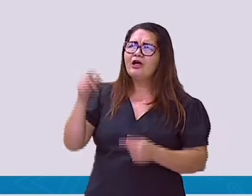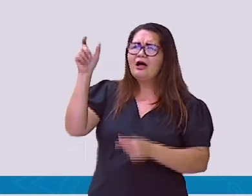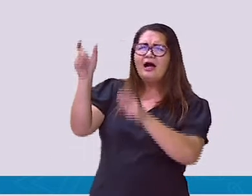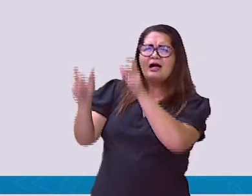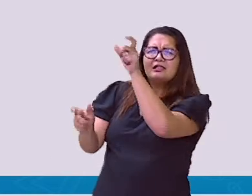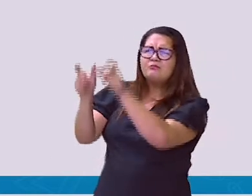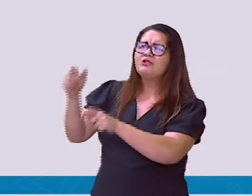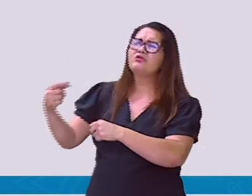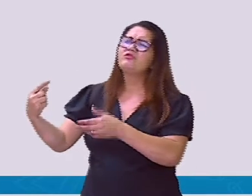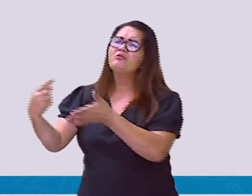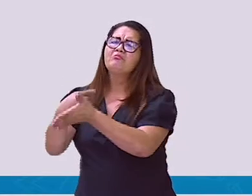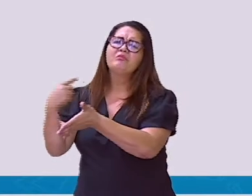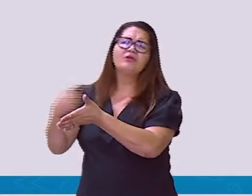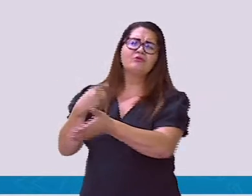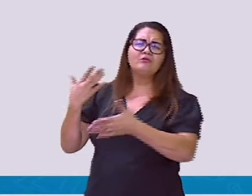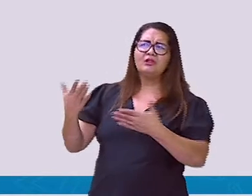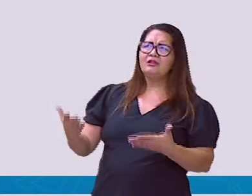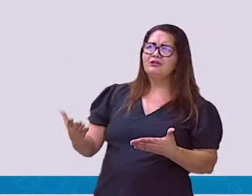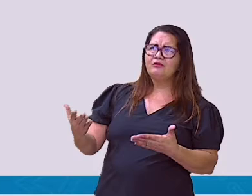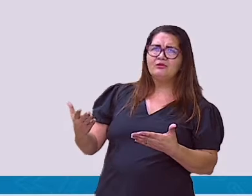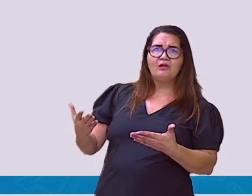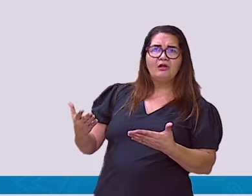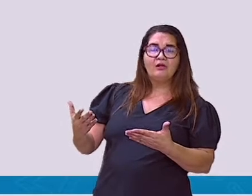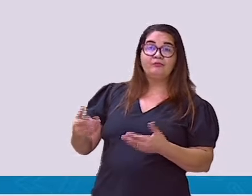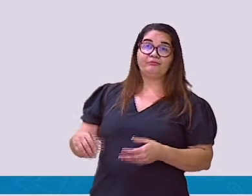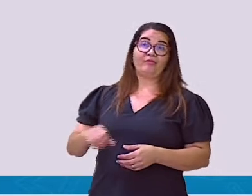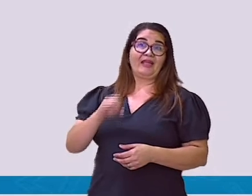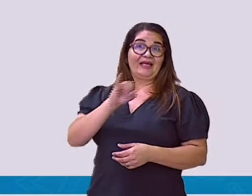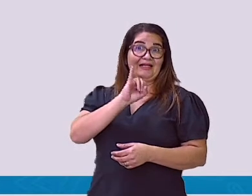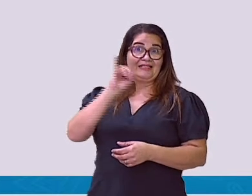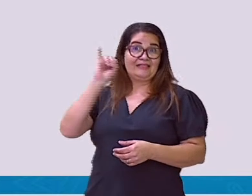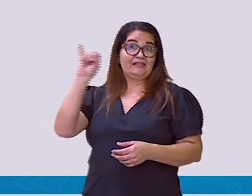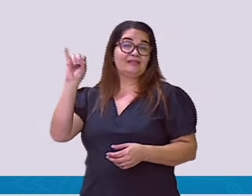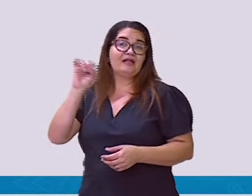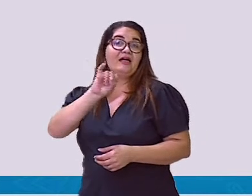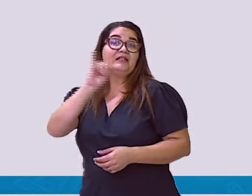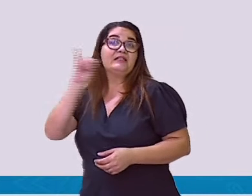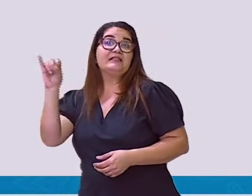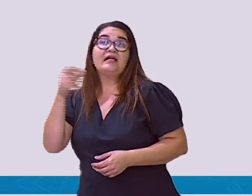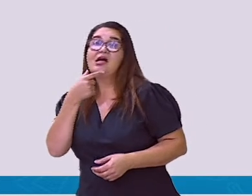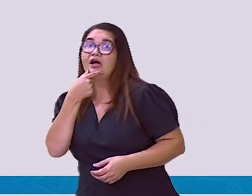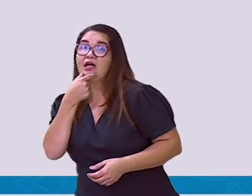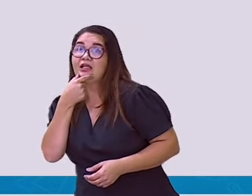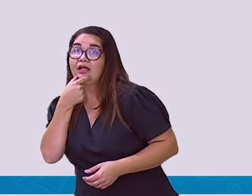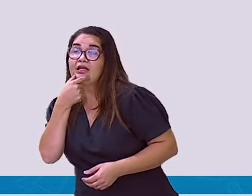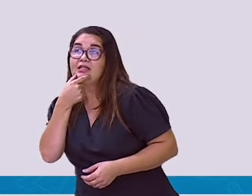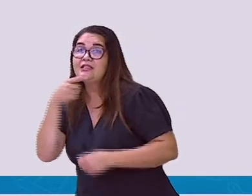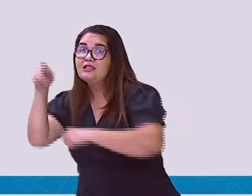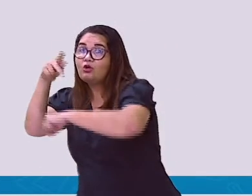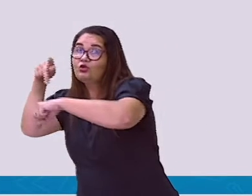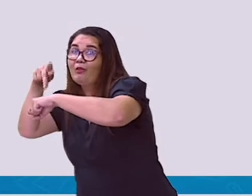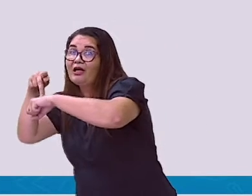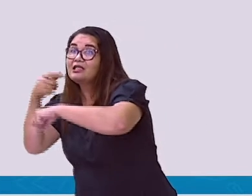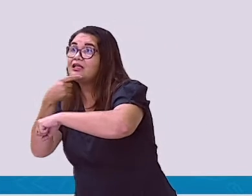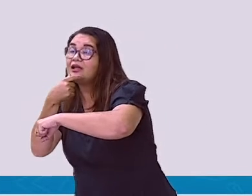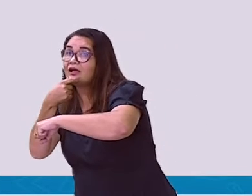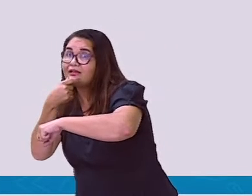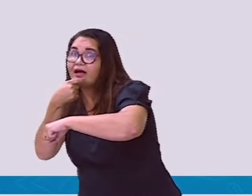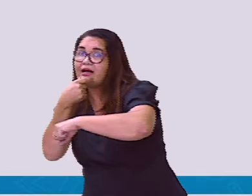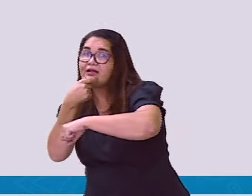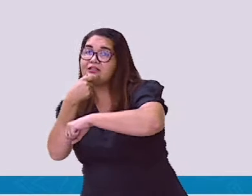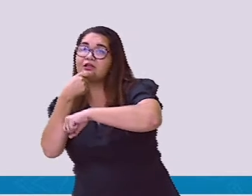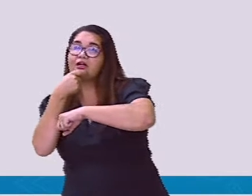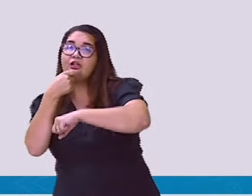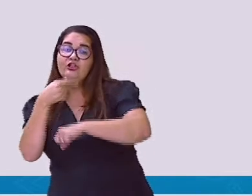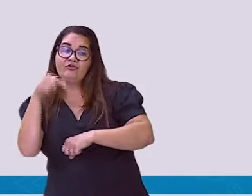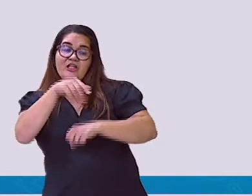pensado isso. Se os ingleses tivessem descoberto o Brasil, nossa história